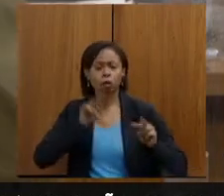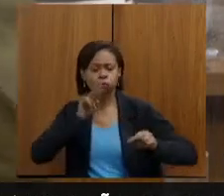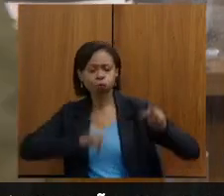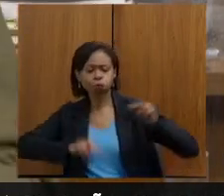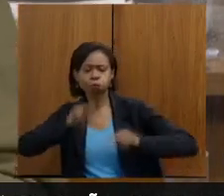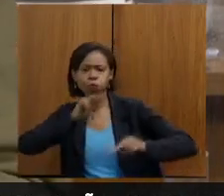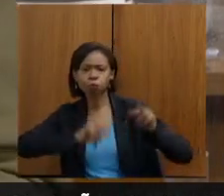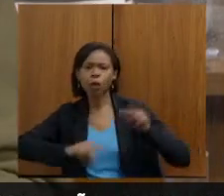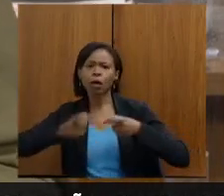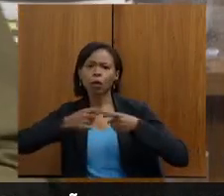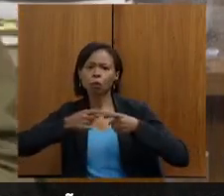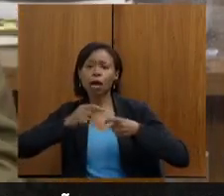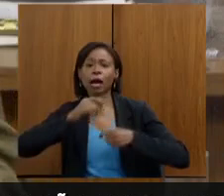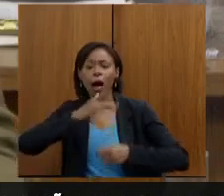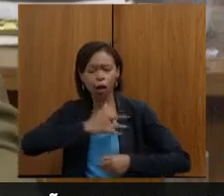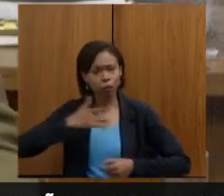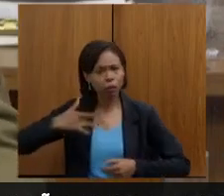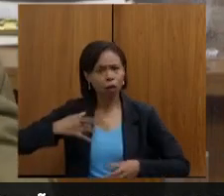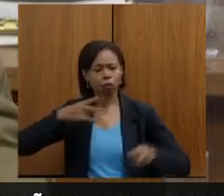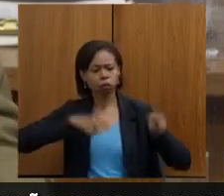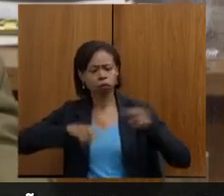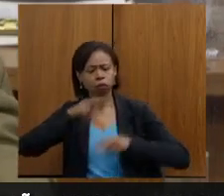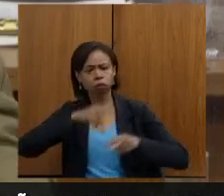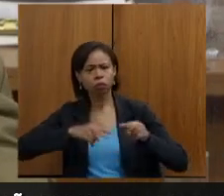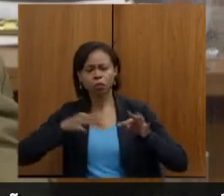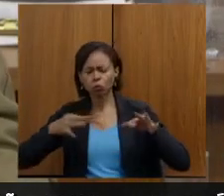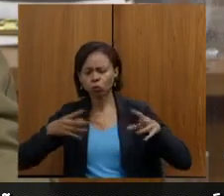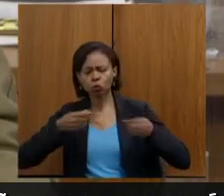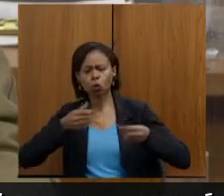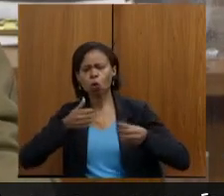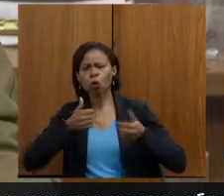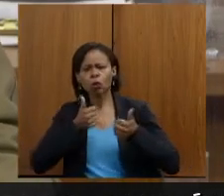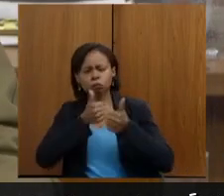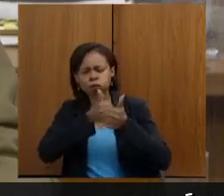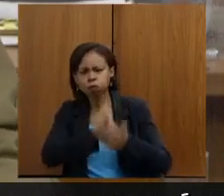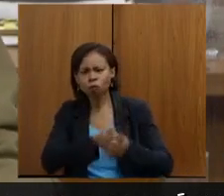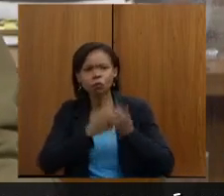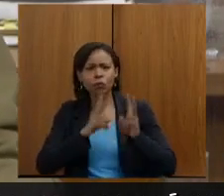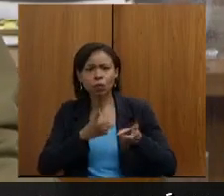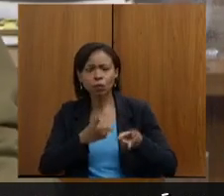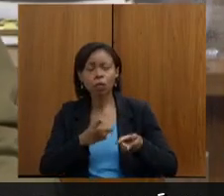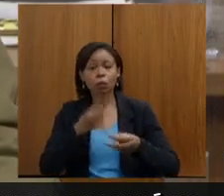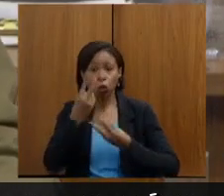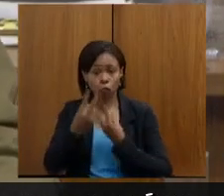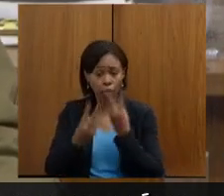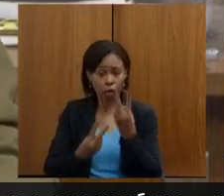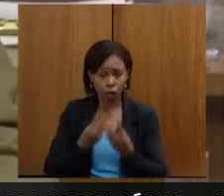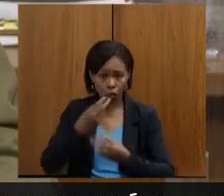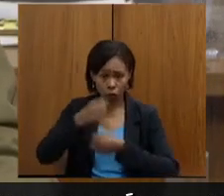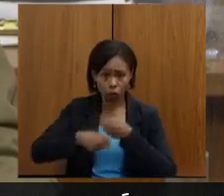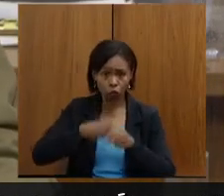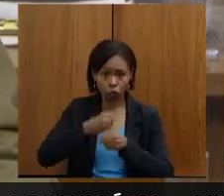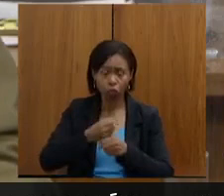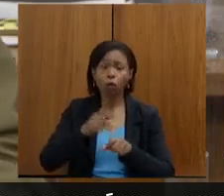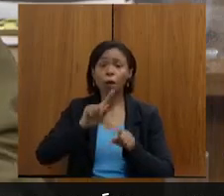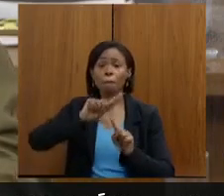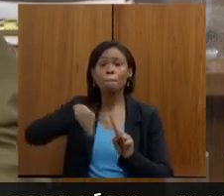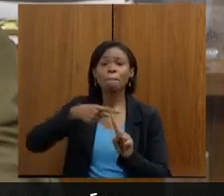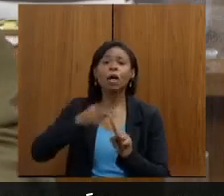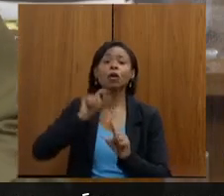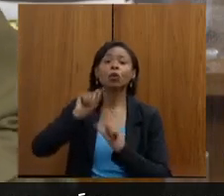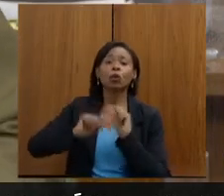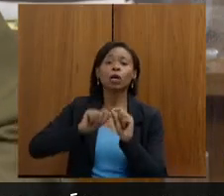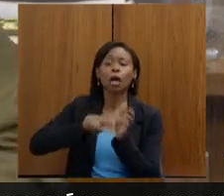check-up faz uma companhamento e né sabia não a gente acrescentou também um diagnóstico um